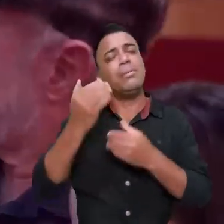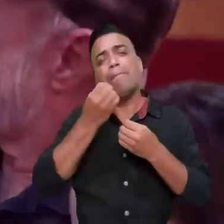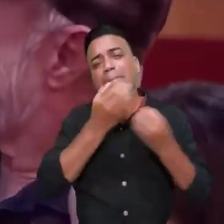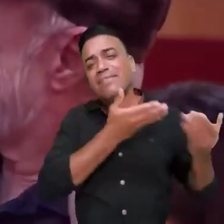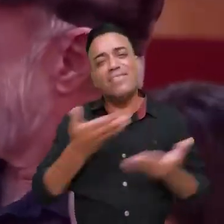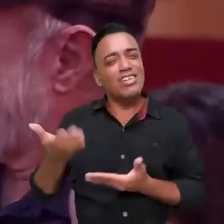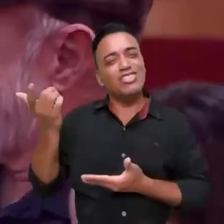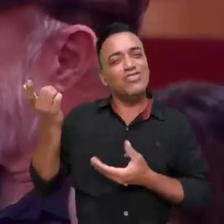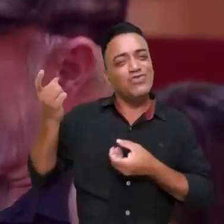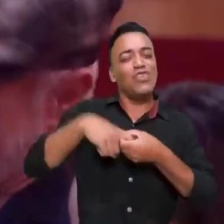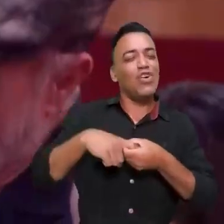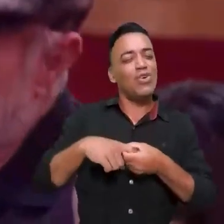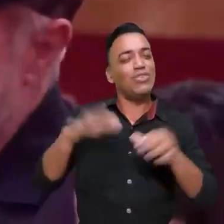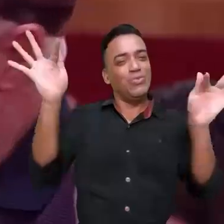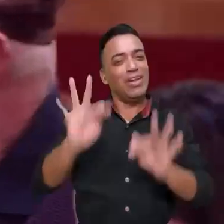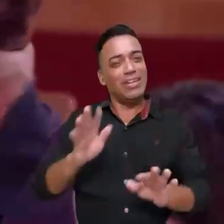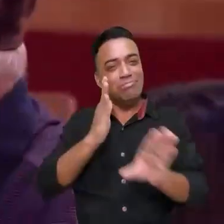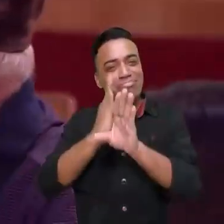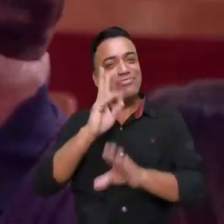Ferdinando. Fiquei muito feliz de te ver.